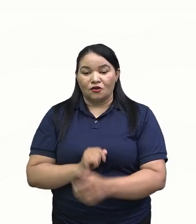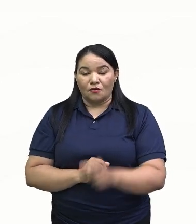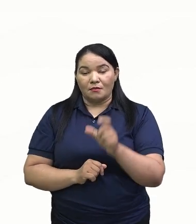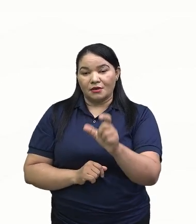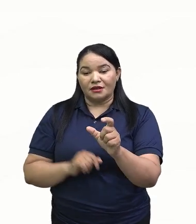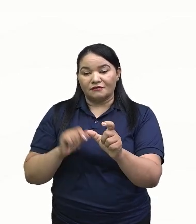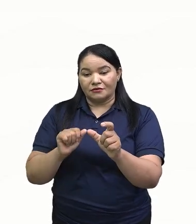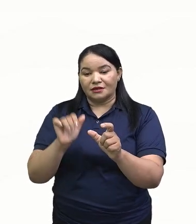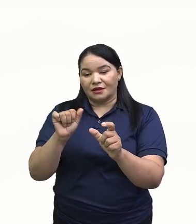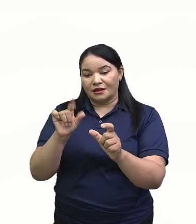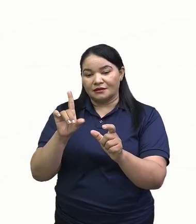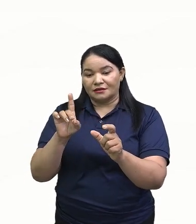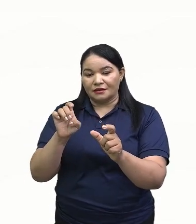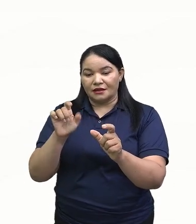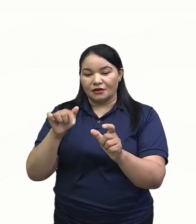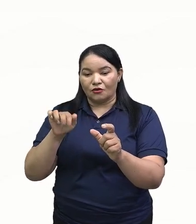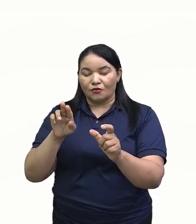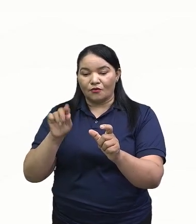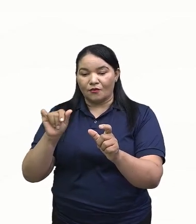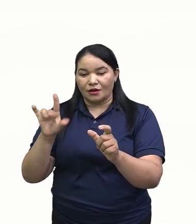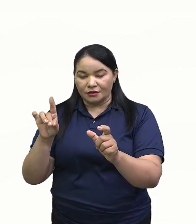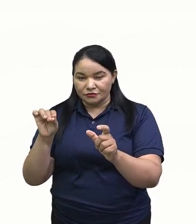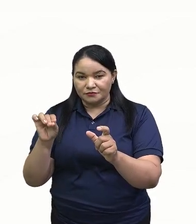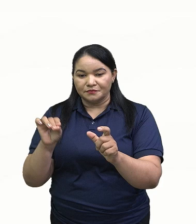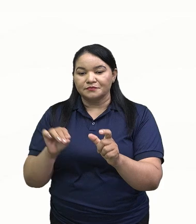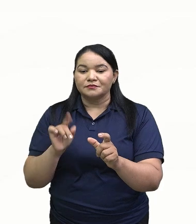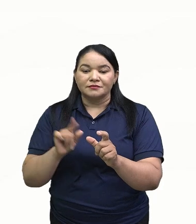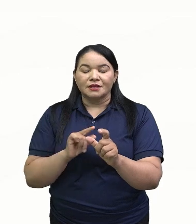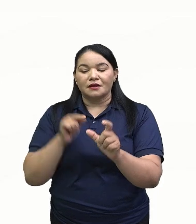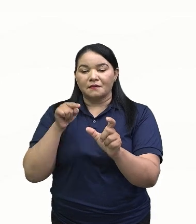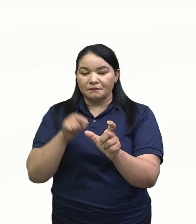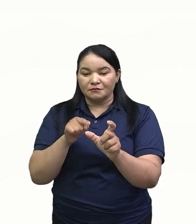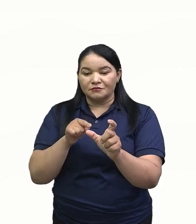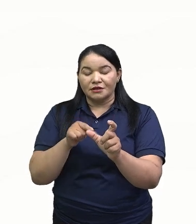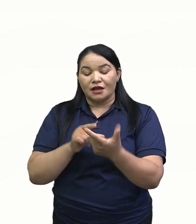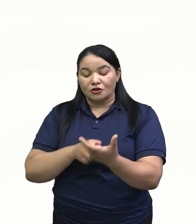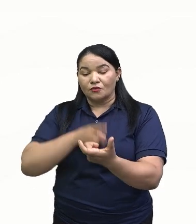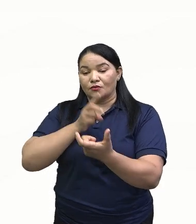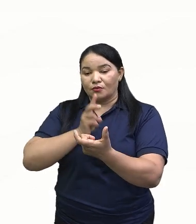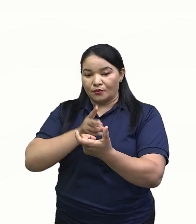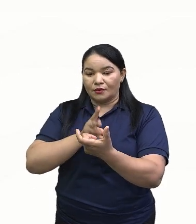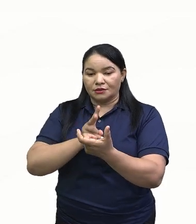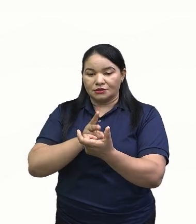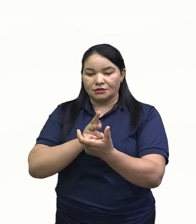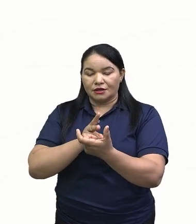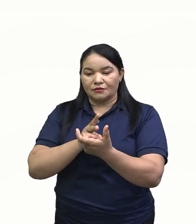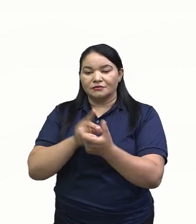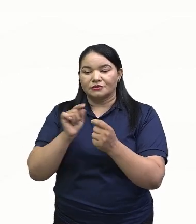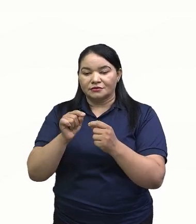adequado. Então, adequado é aquilo que é